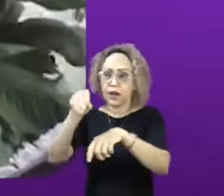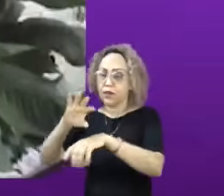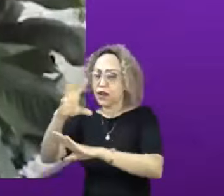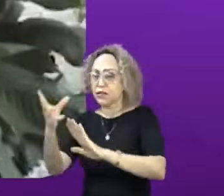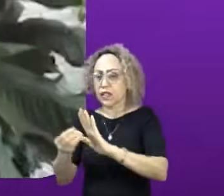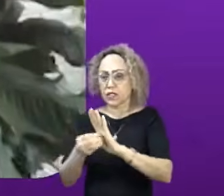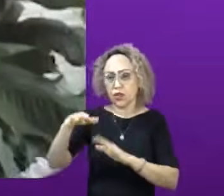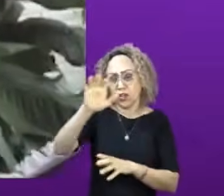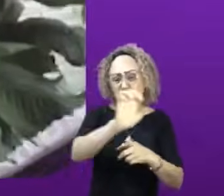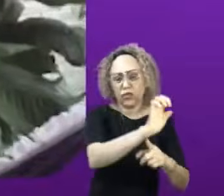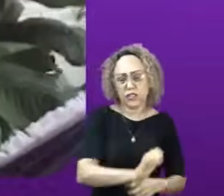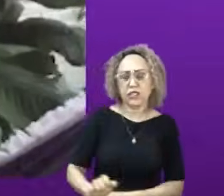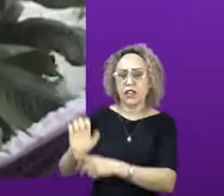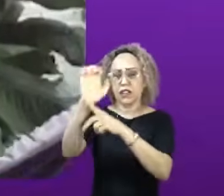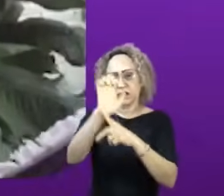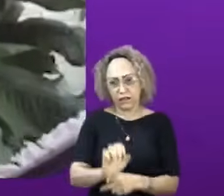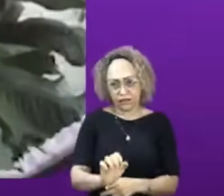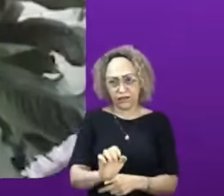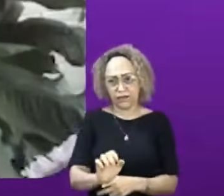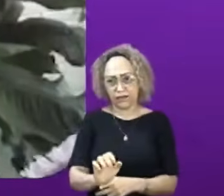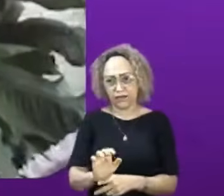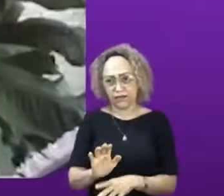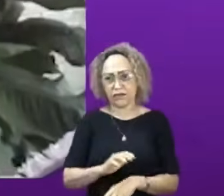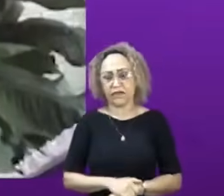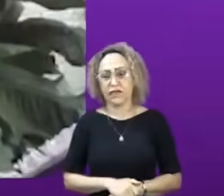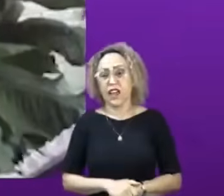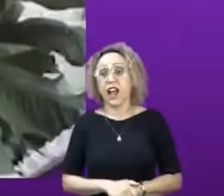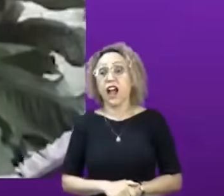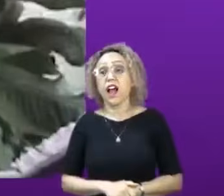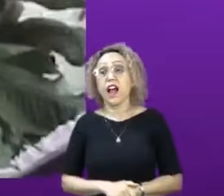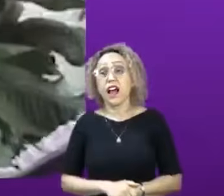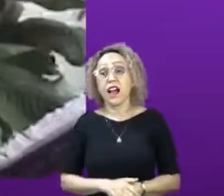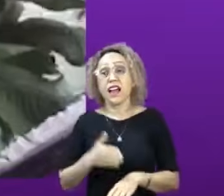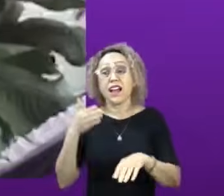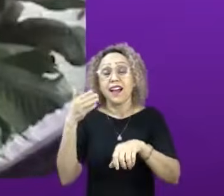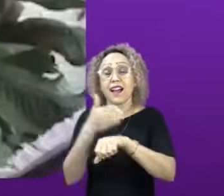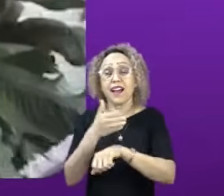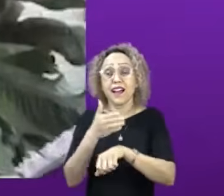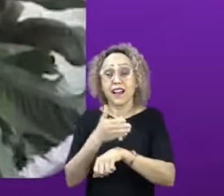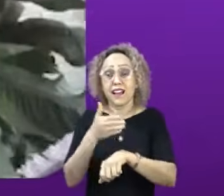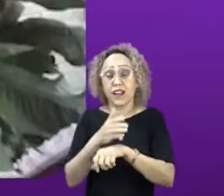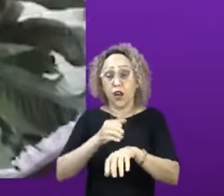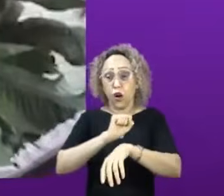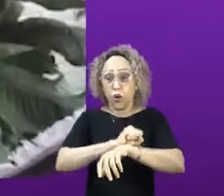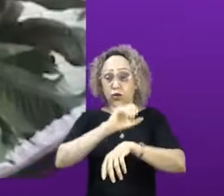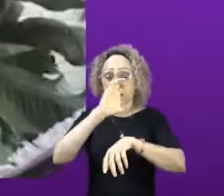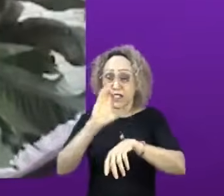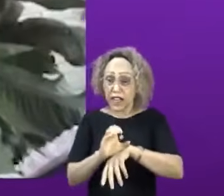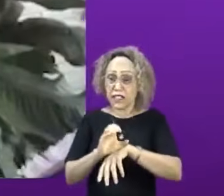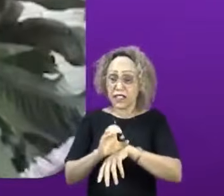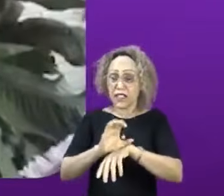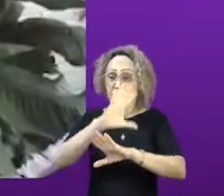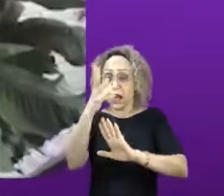Amazônia legal, né? E aí, Sesc Amazônia das Artes, meu Deus, o Sesc Amazônia das Artes. E